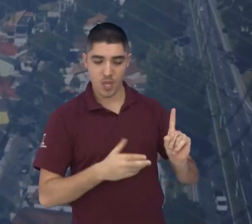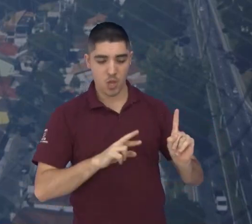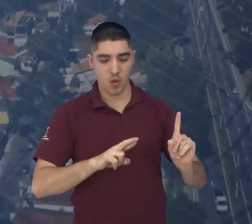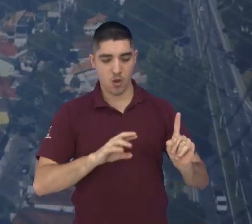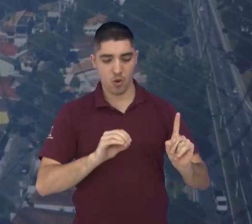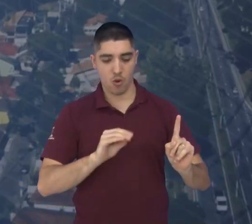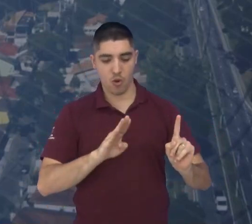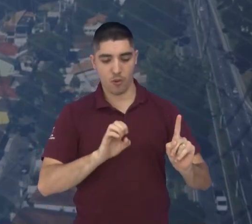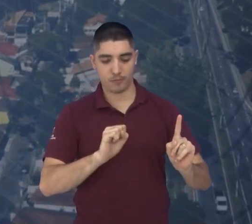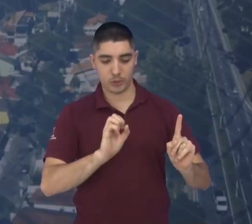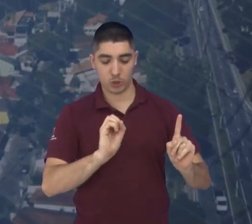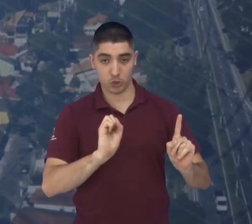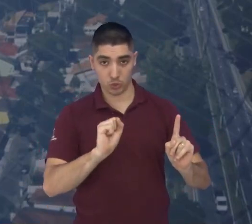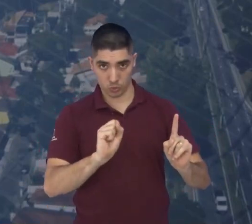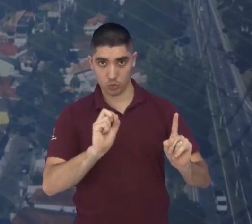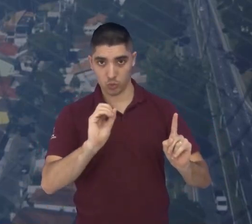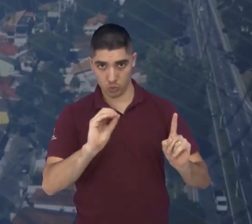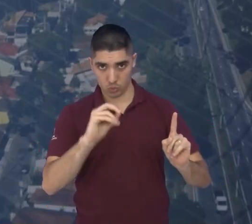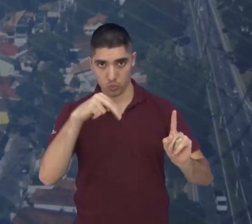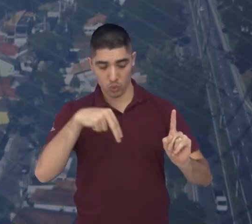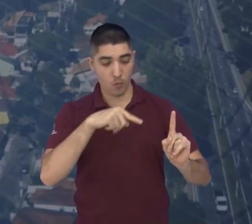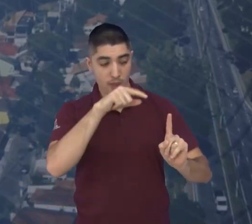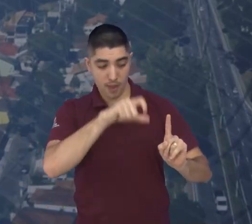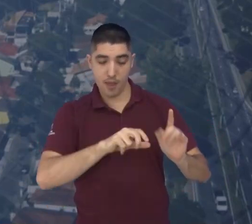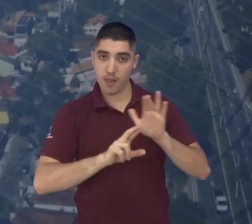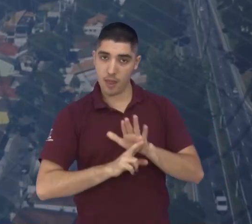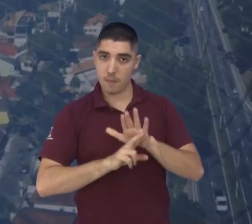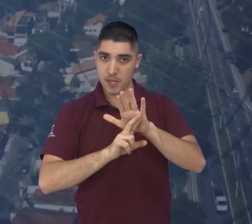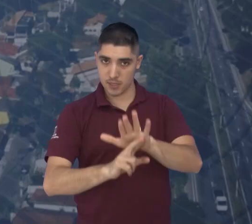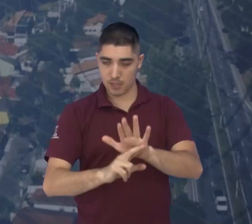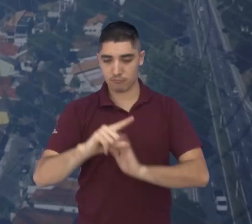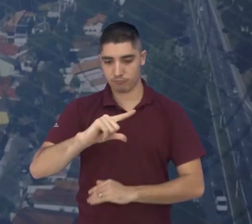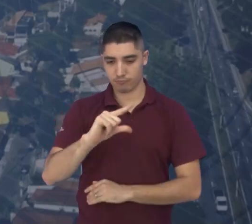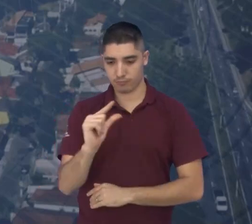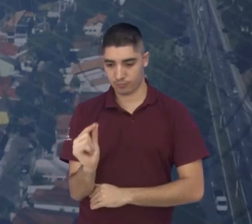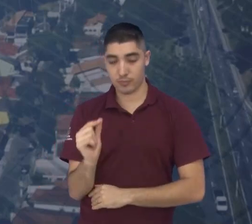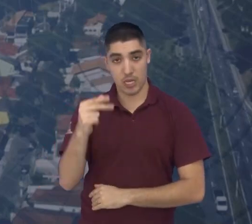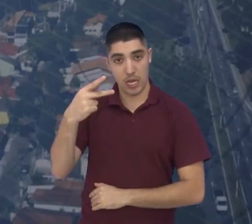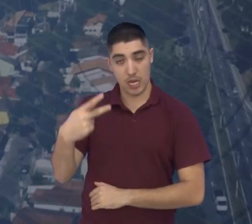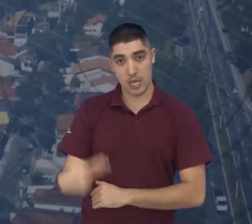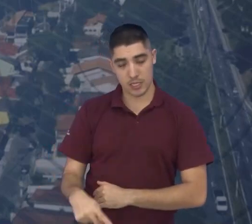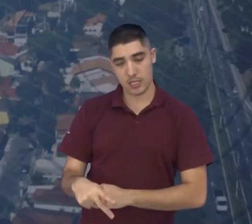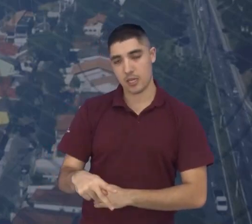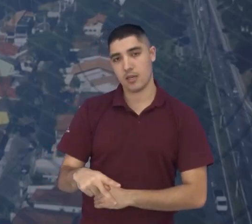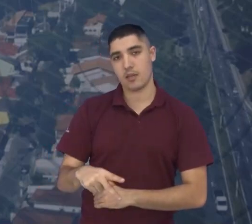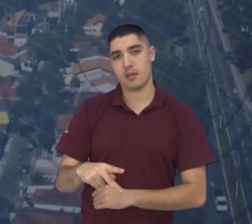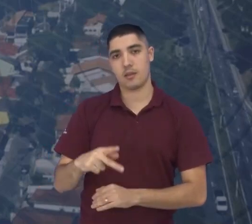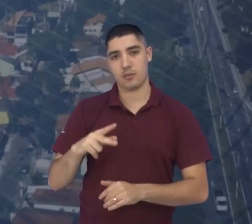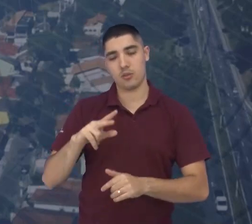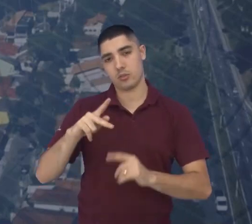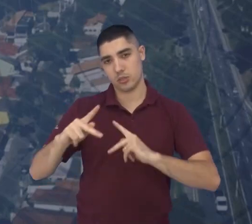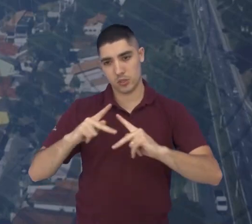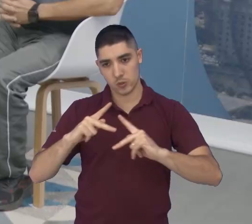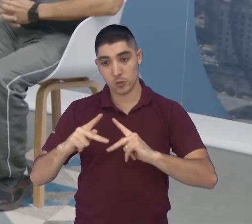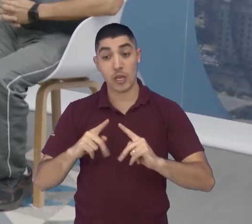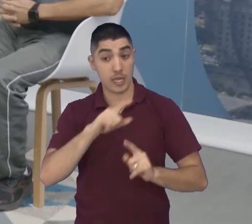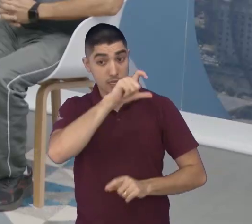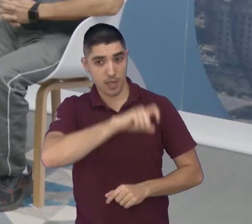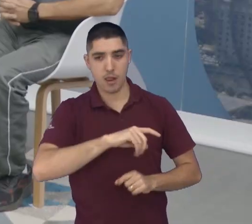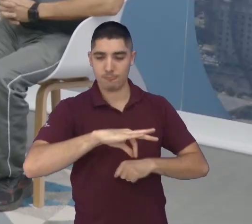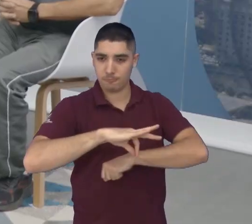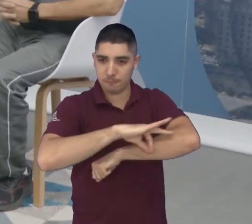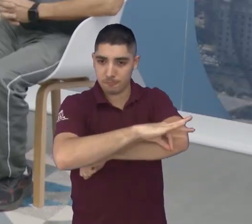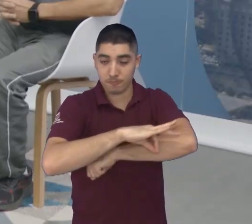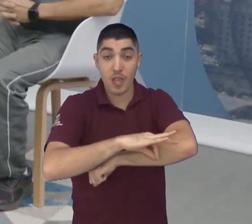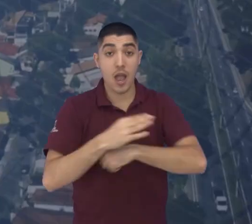Bernardo, que é representante da Fundação Cultural aqui, Cassiano Ricardo, e também arquiteto. E agora, gente, eu quero chamar a